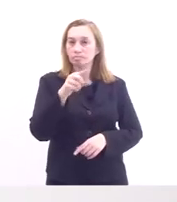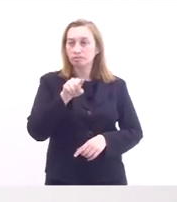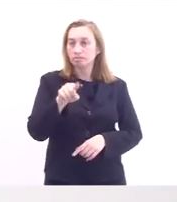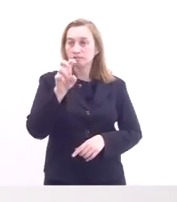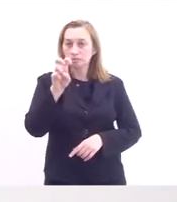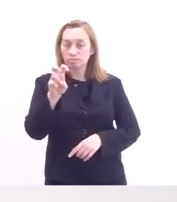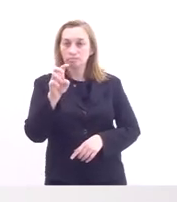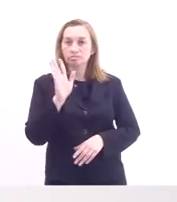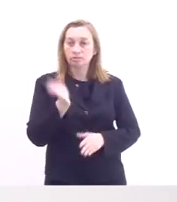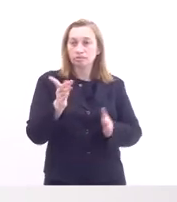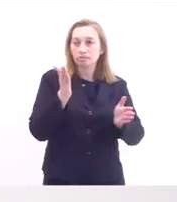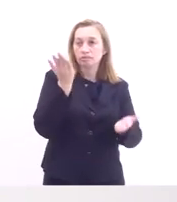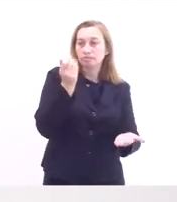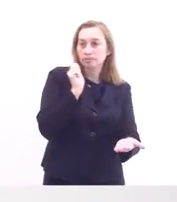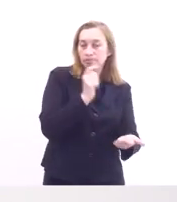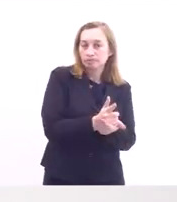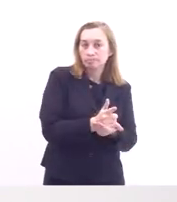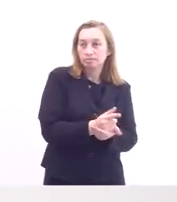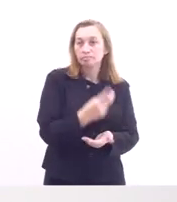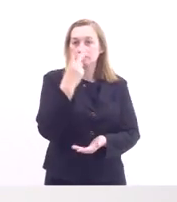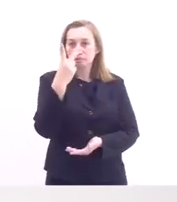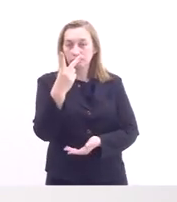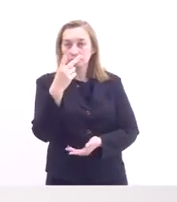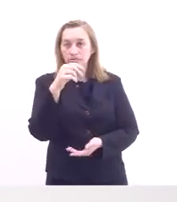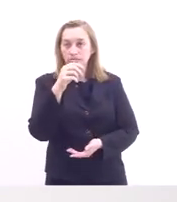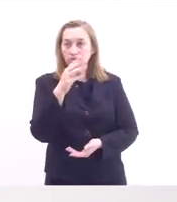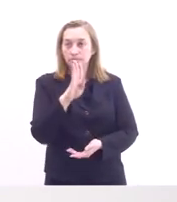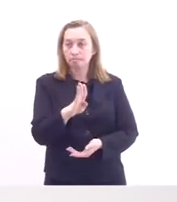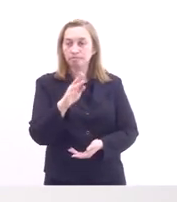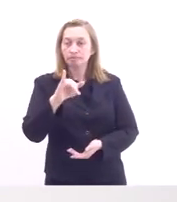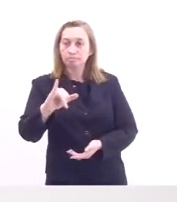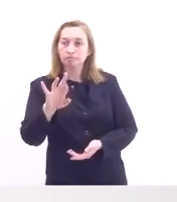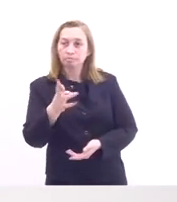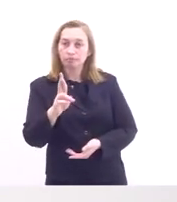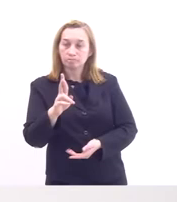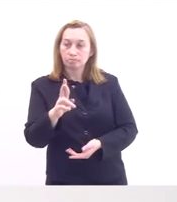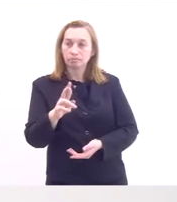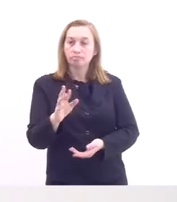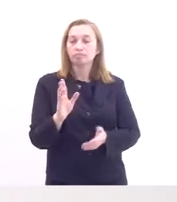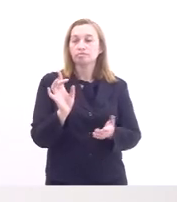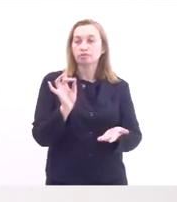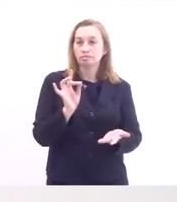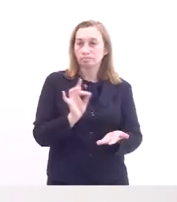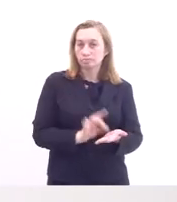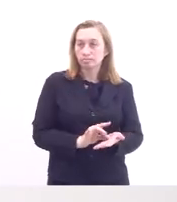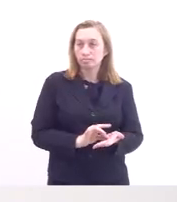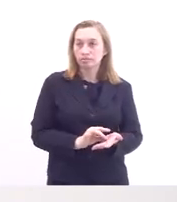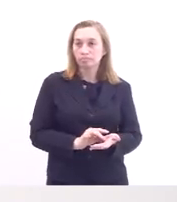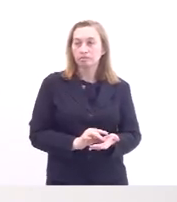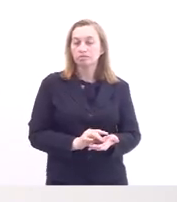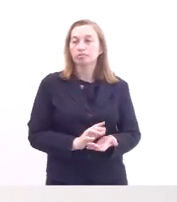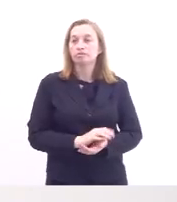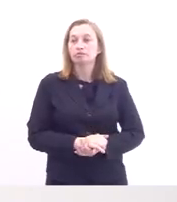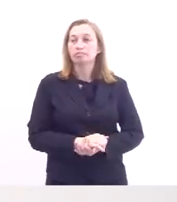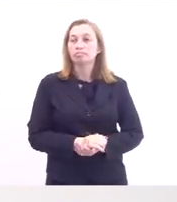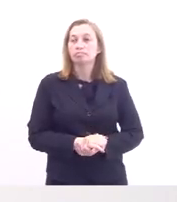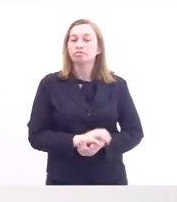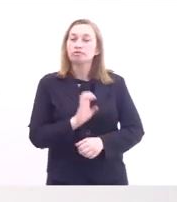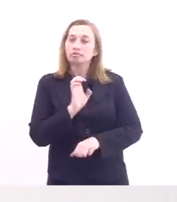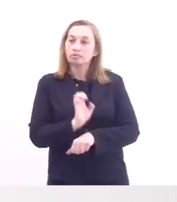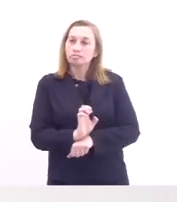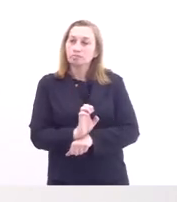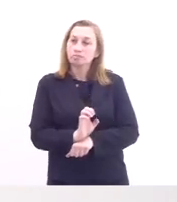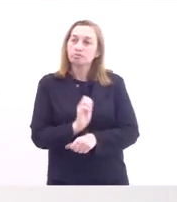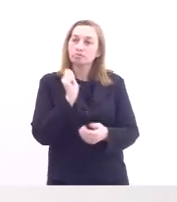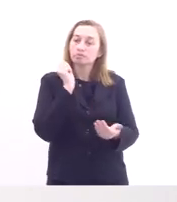já pagamos 2 bilhões. Então, na realidade, a gente não. O Estado